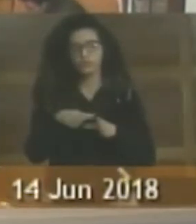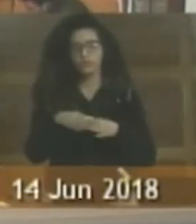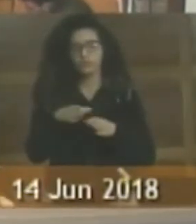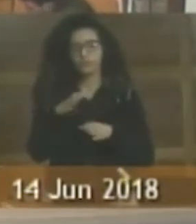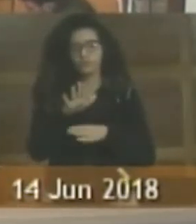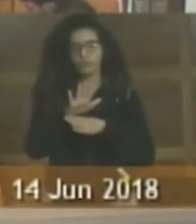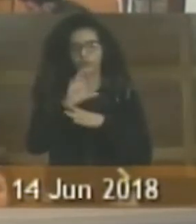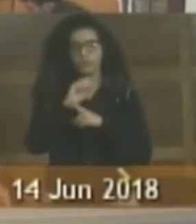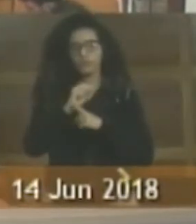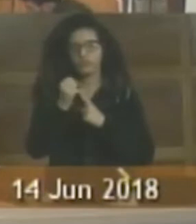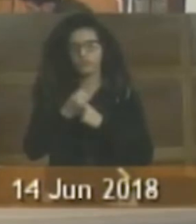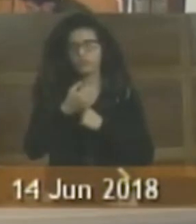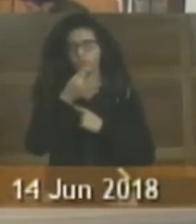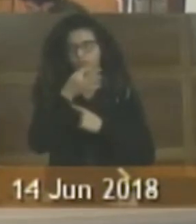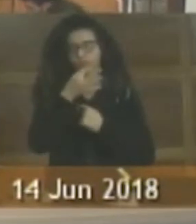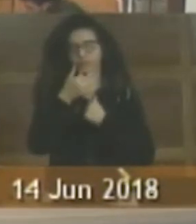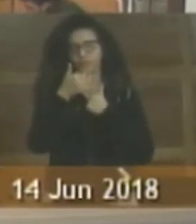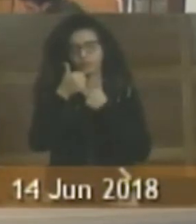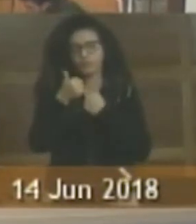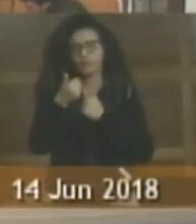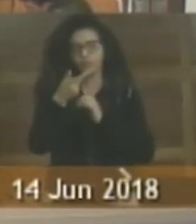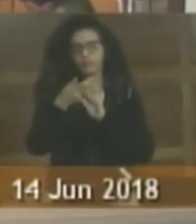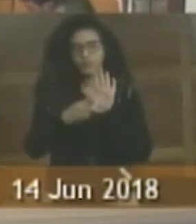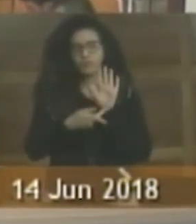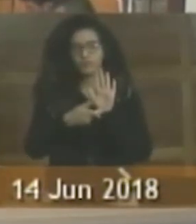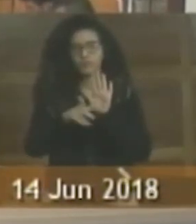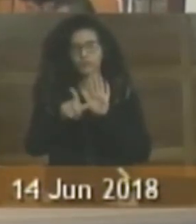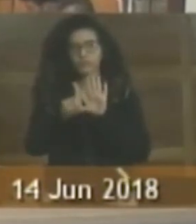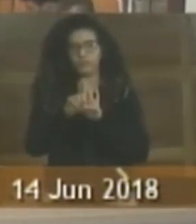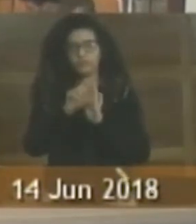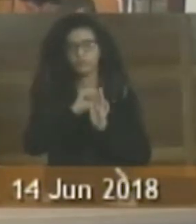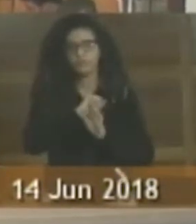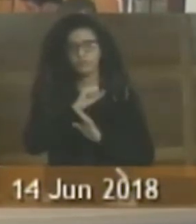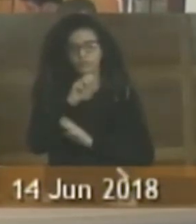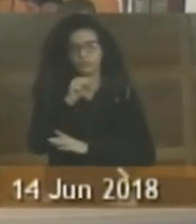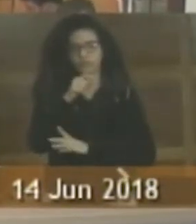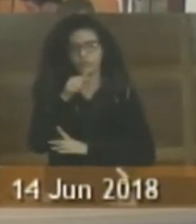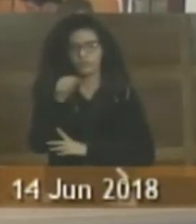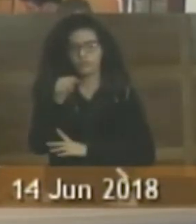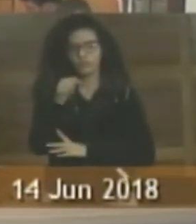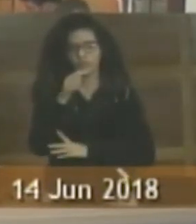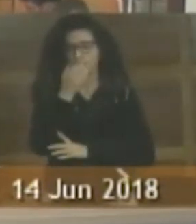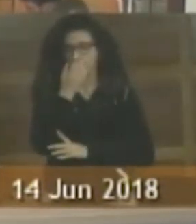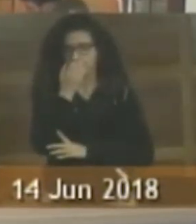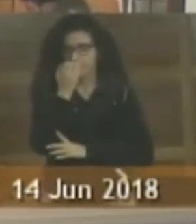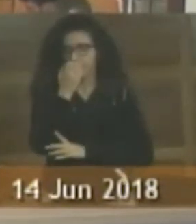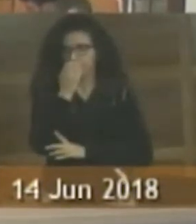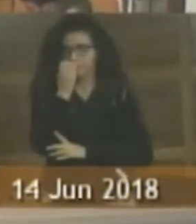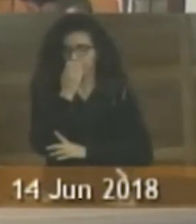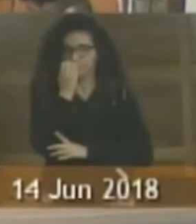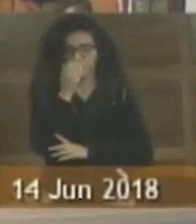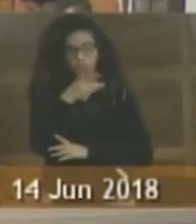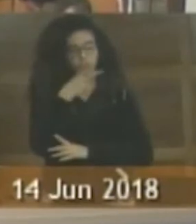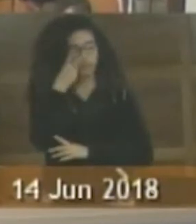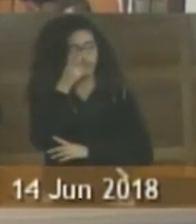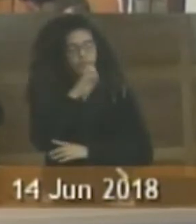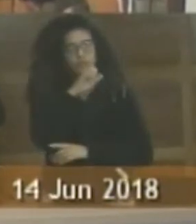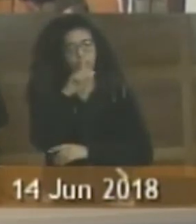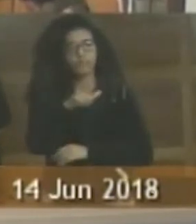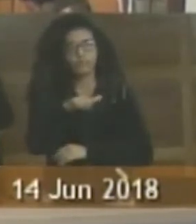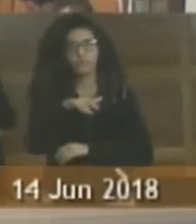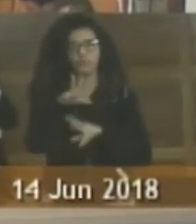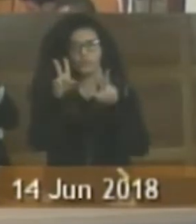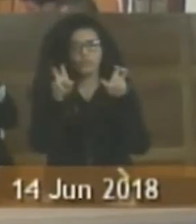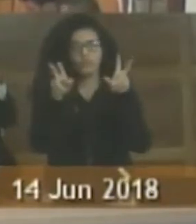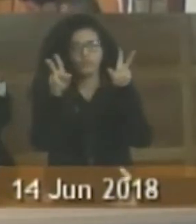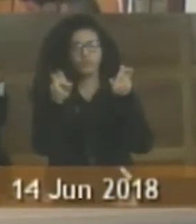Social, opinando favoravelmente a aprovação do projeto de lei número 87 de 2017, de autoria do vereador Zé Augusto,